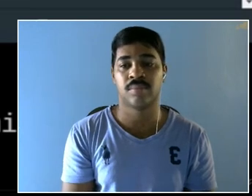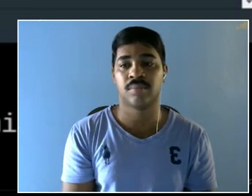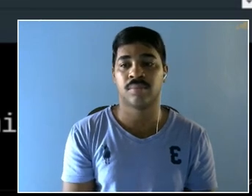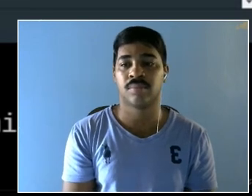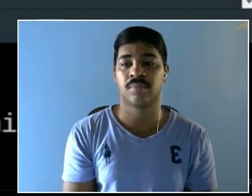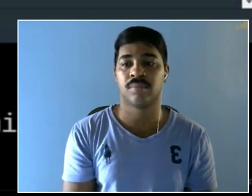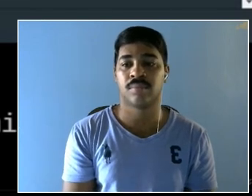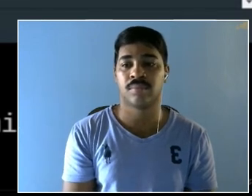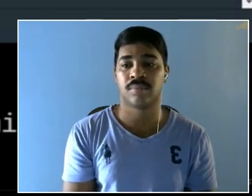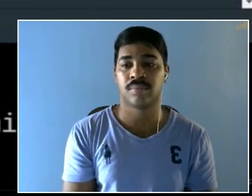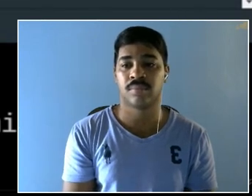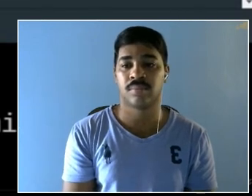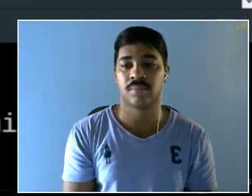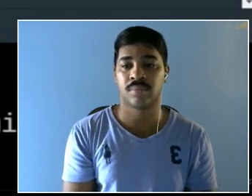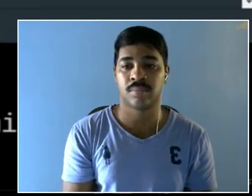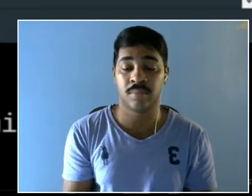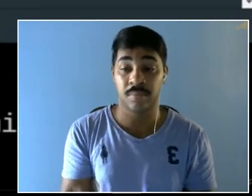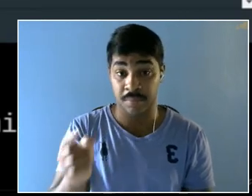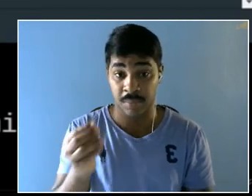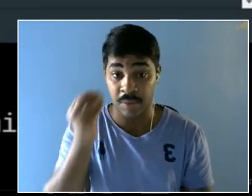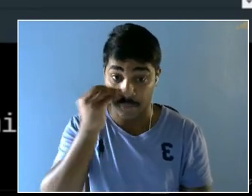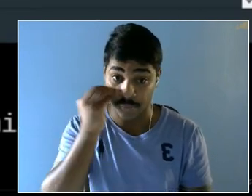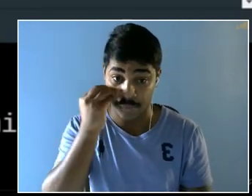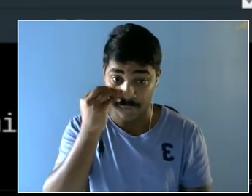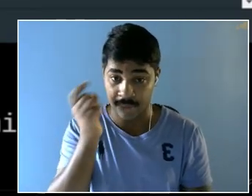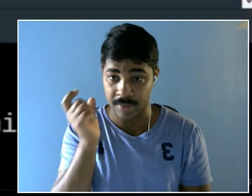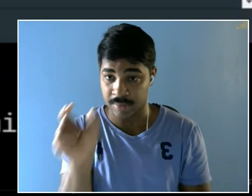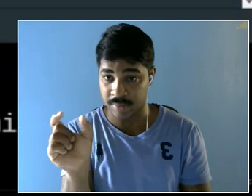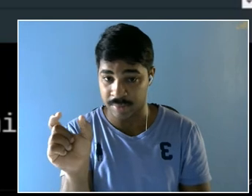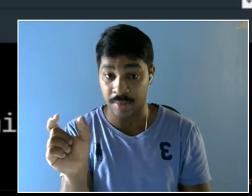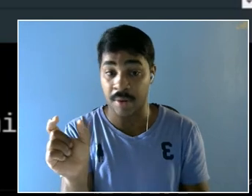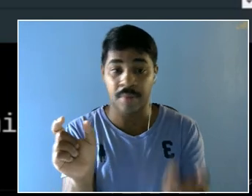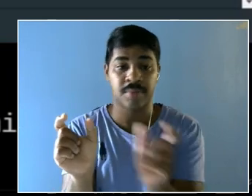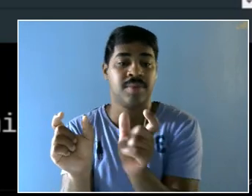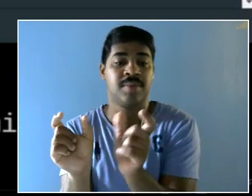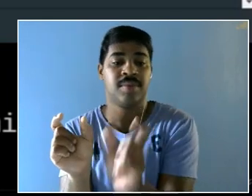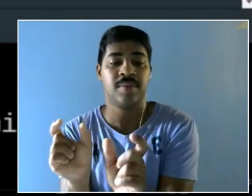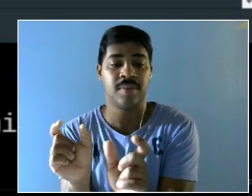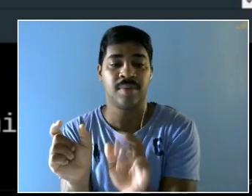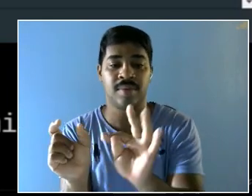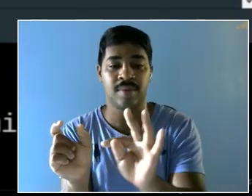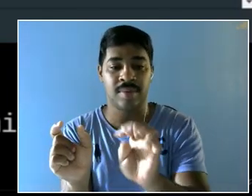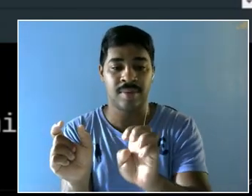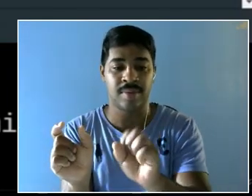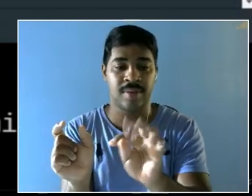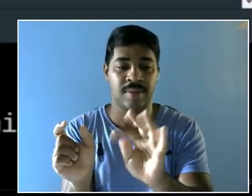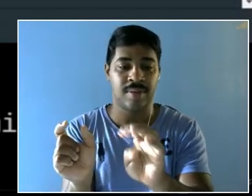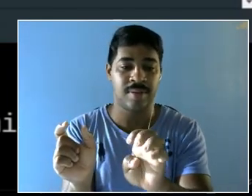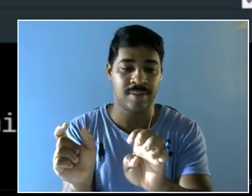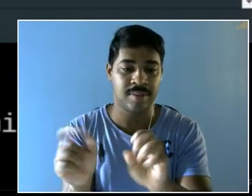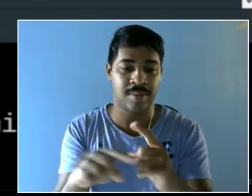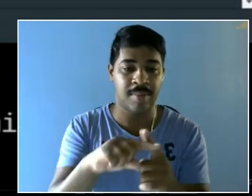lá. Aqui eu estou fazendo ele receber ele mesmo mais 1. Com isso,